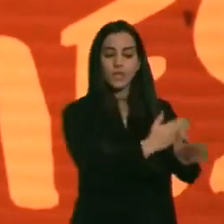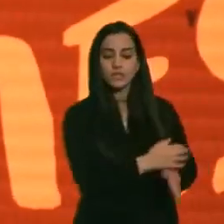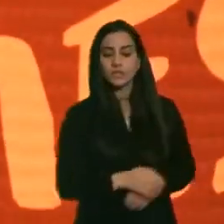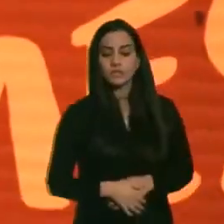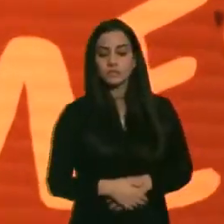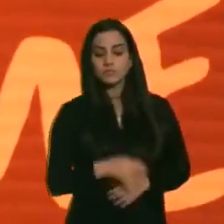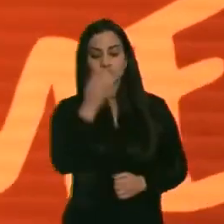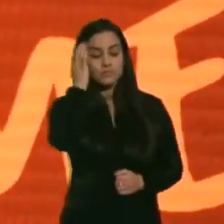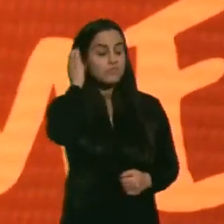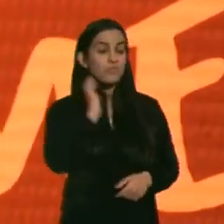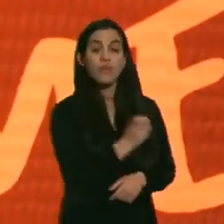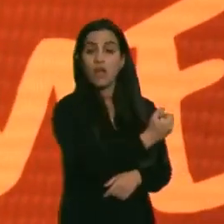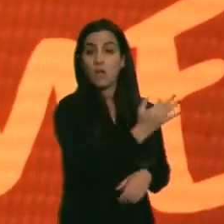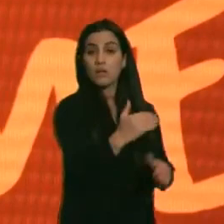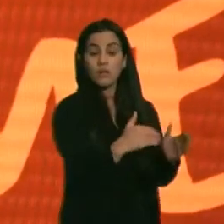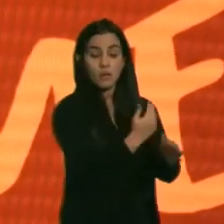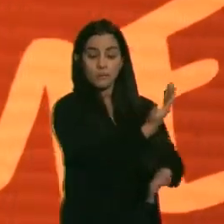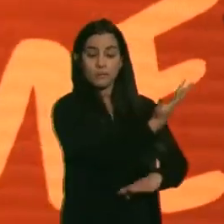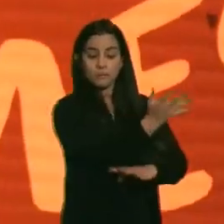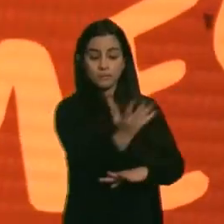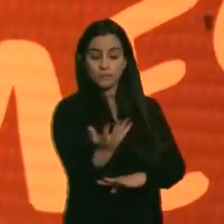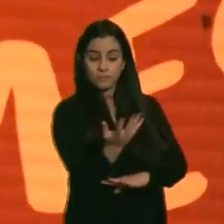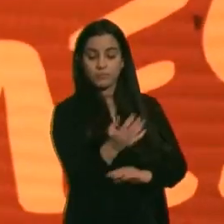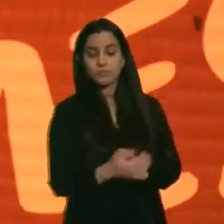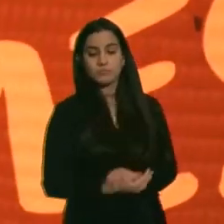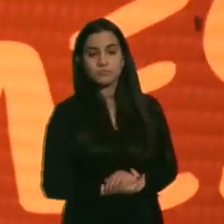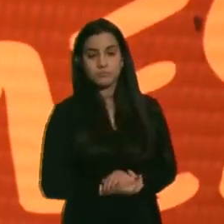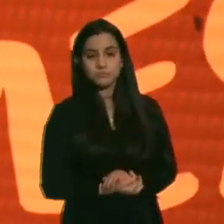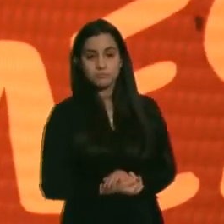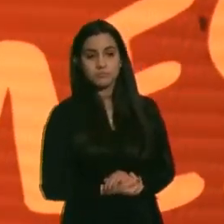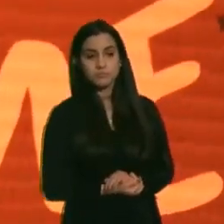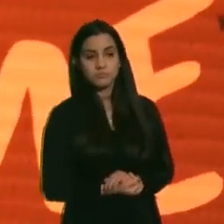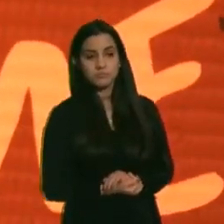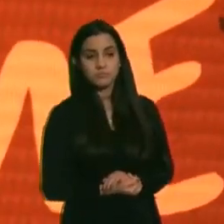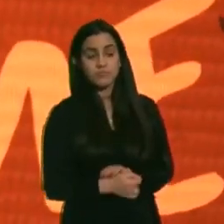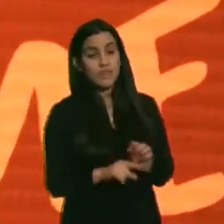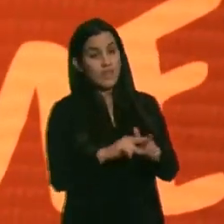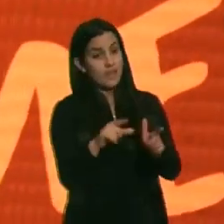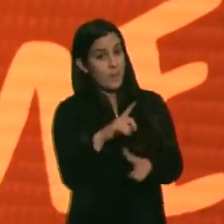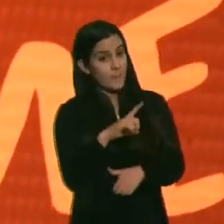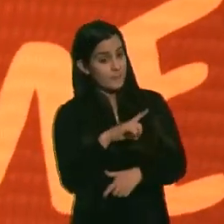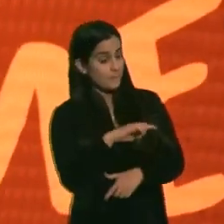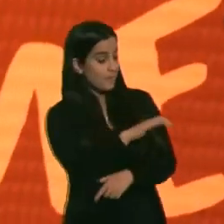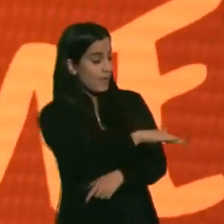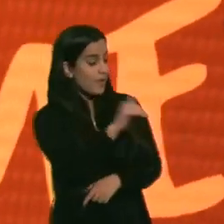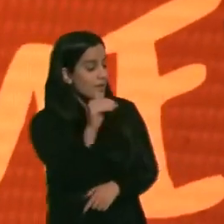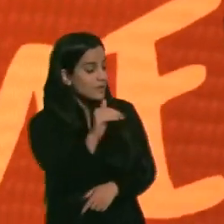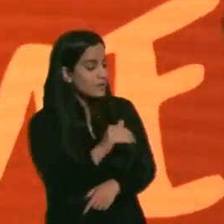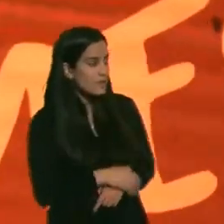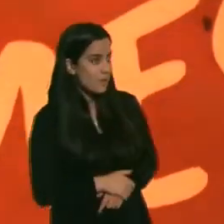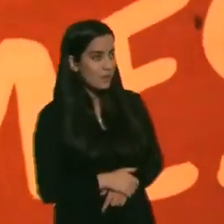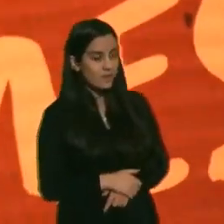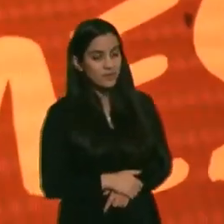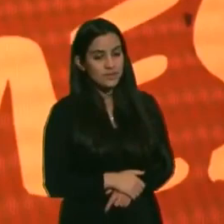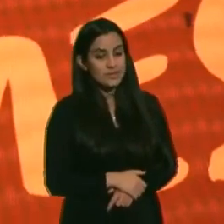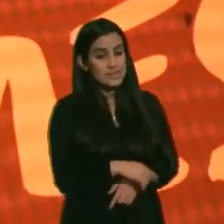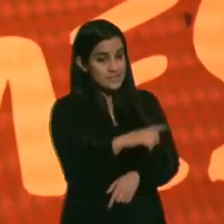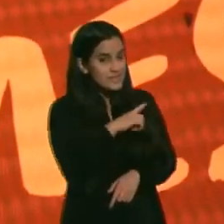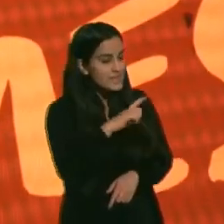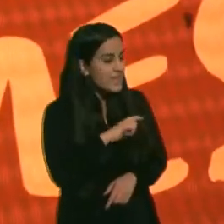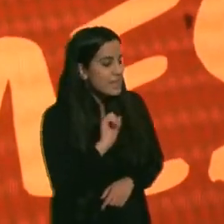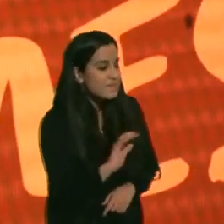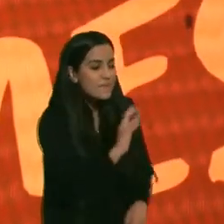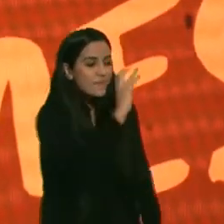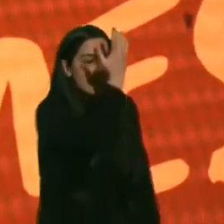Alguns até mendigos. E quando ouviram o convite: ei, tem uma festa